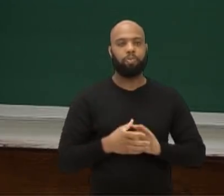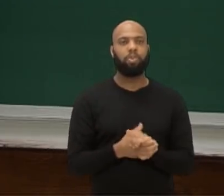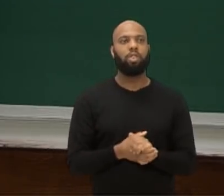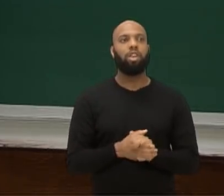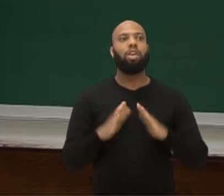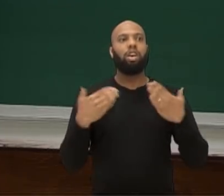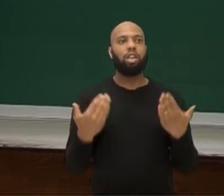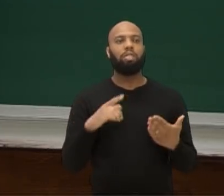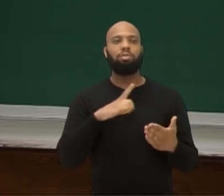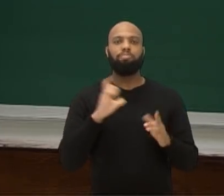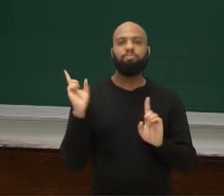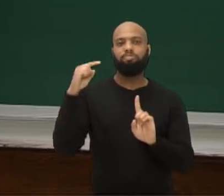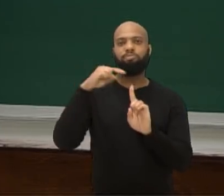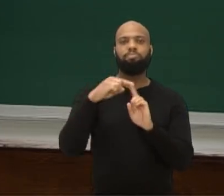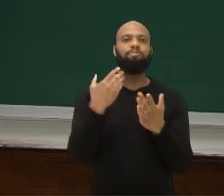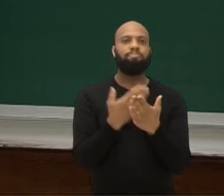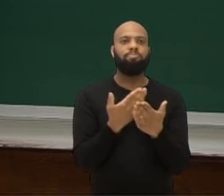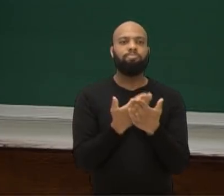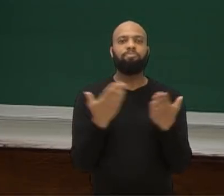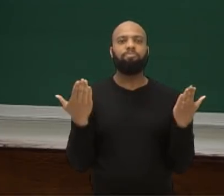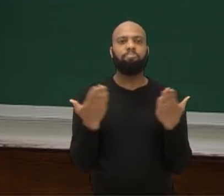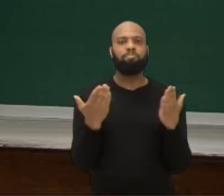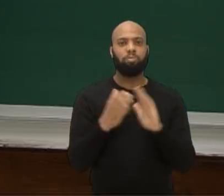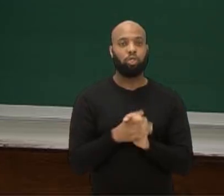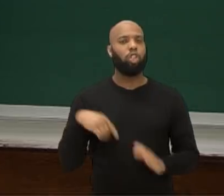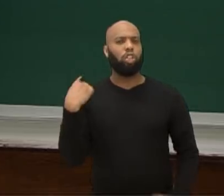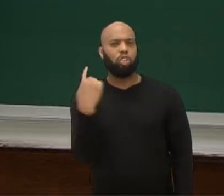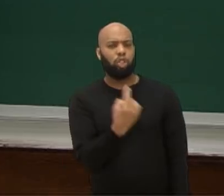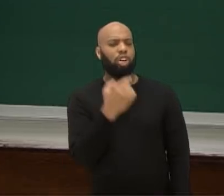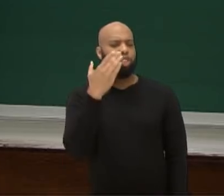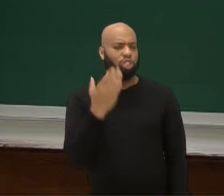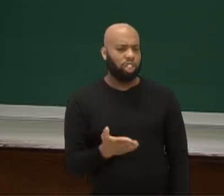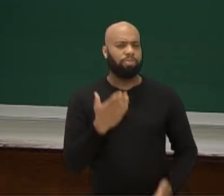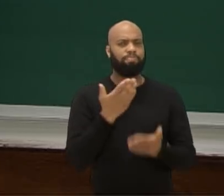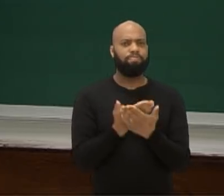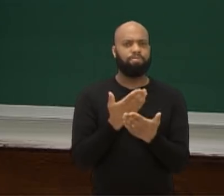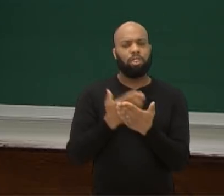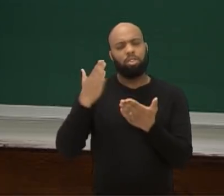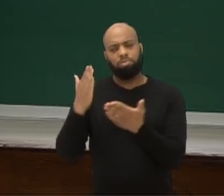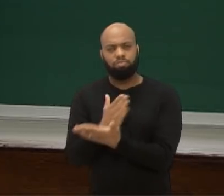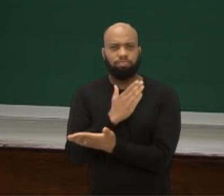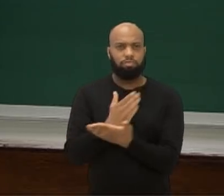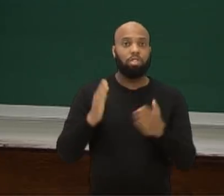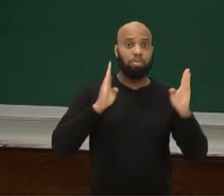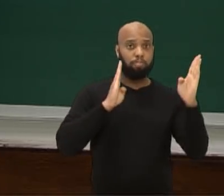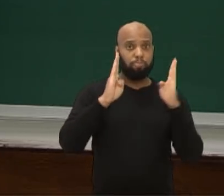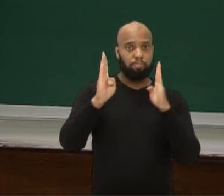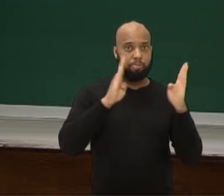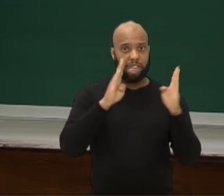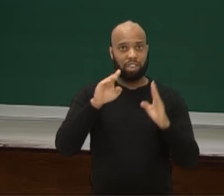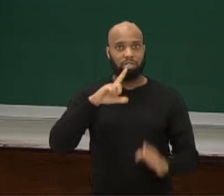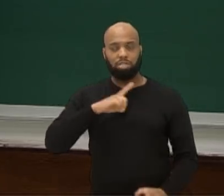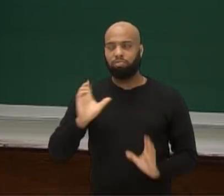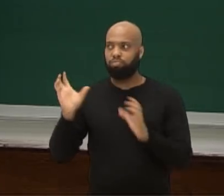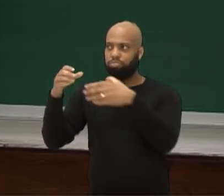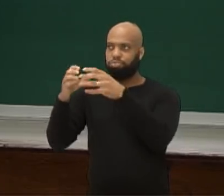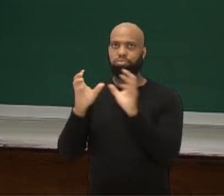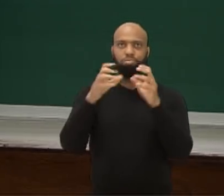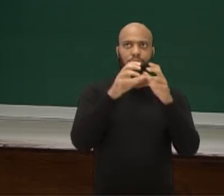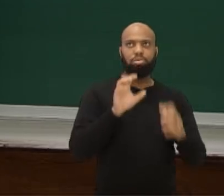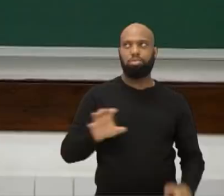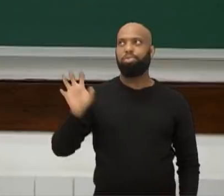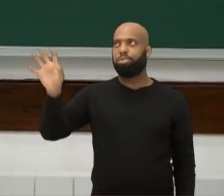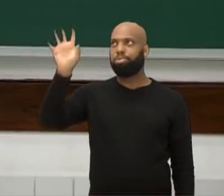Os nossos objetivos. Já estamos falando aí algumas aulas que o período regencial foi um período muito